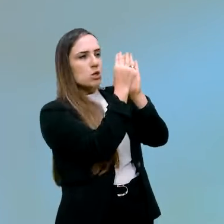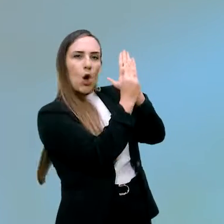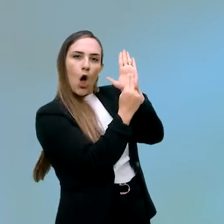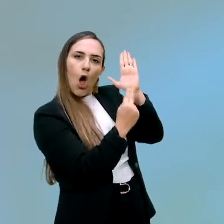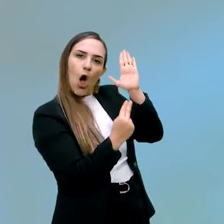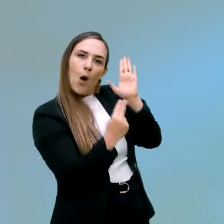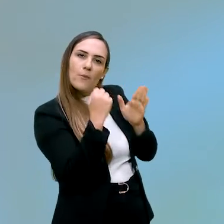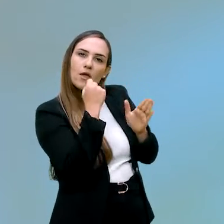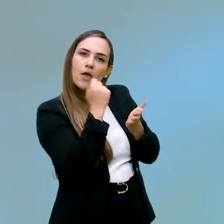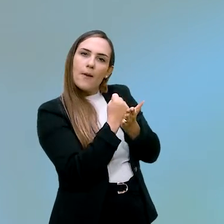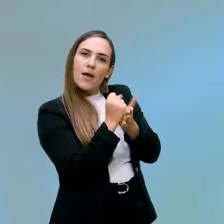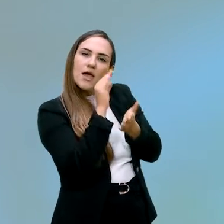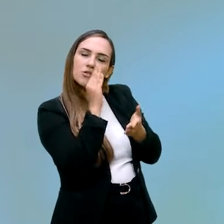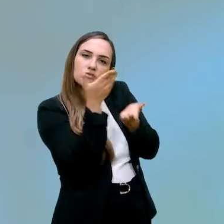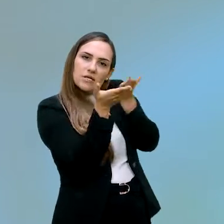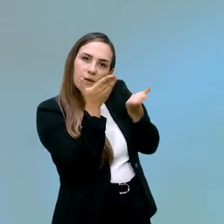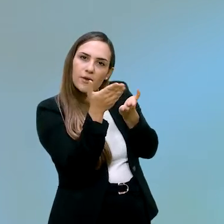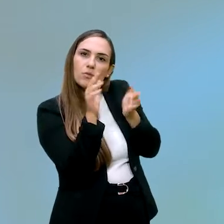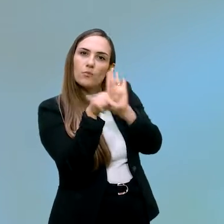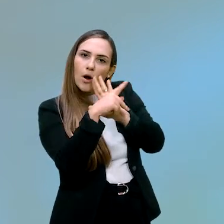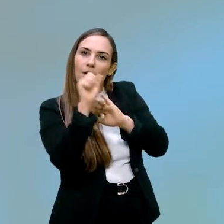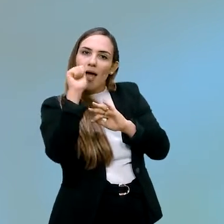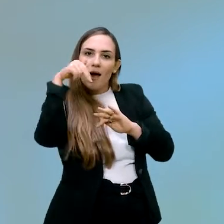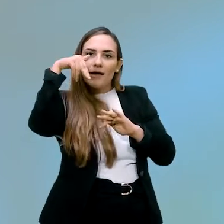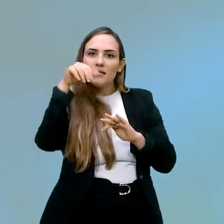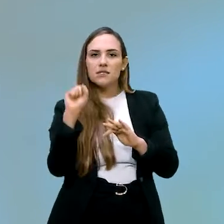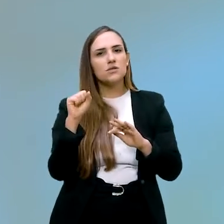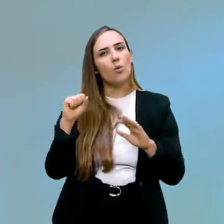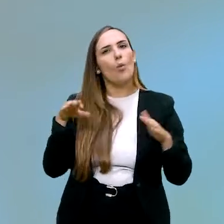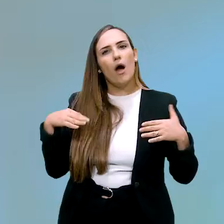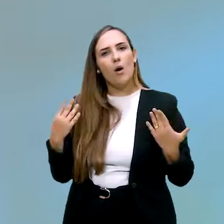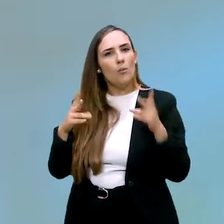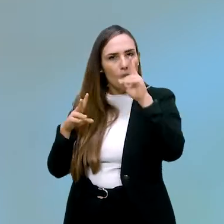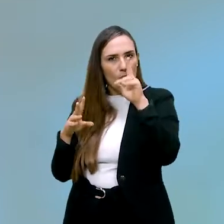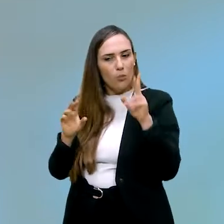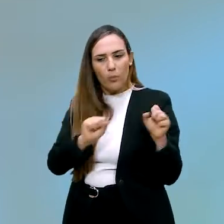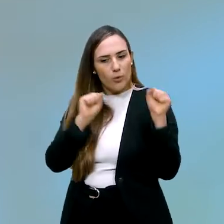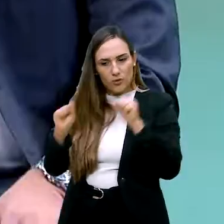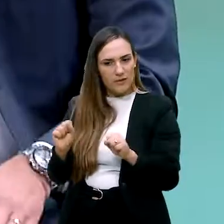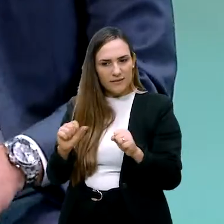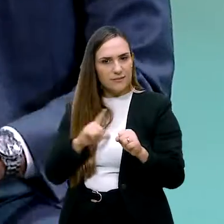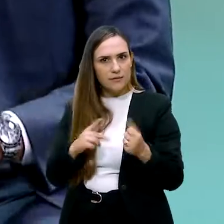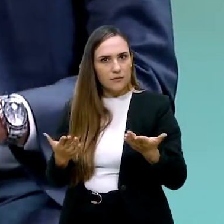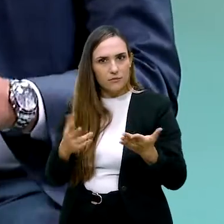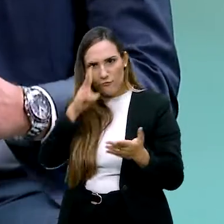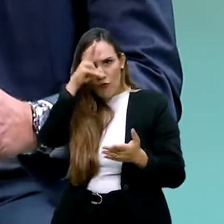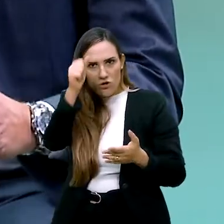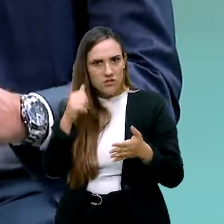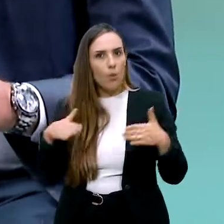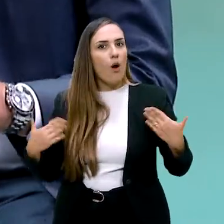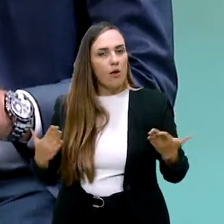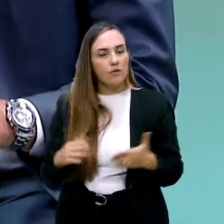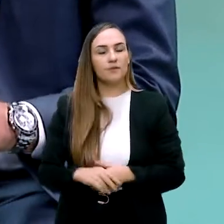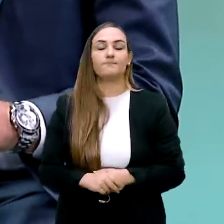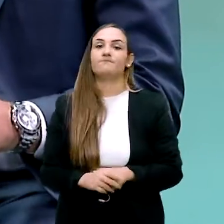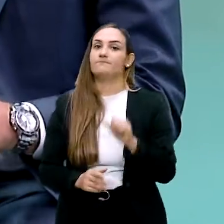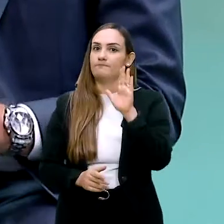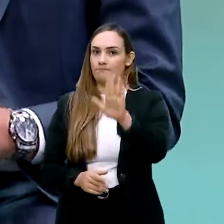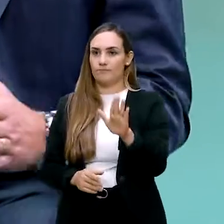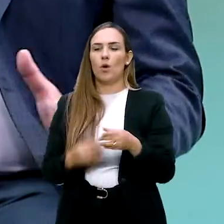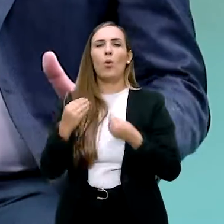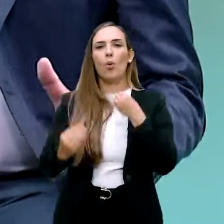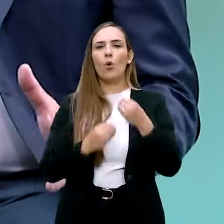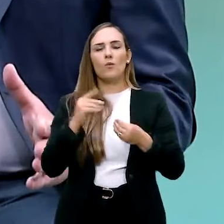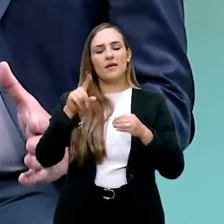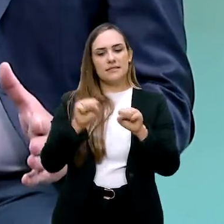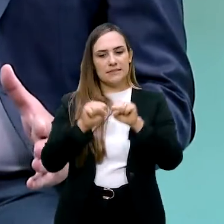esse rol? Vamos começar daí, como que ele é feito, qual que é o poder que ele tem? Para entender o rol, a gente precisa entender o sistema